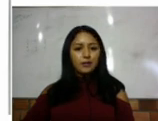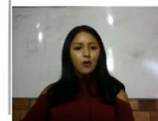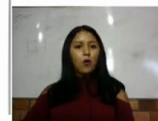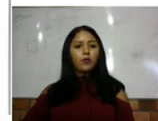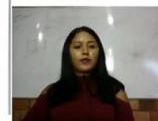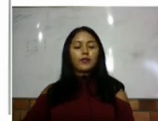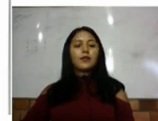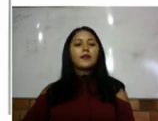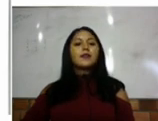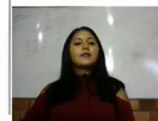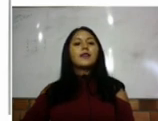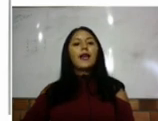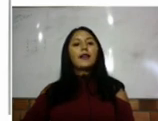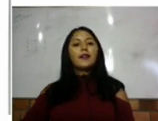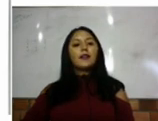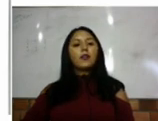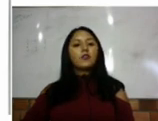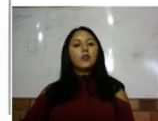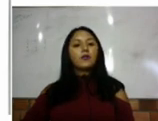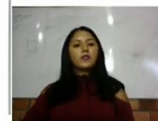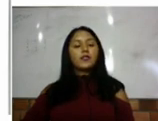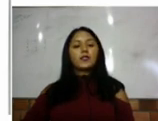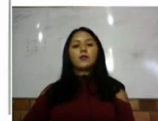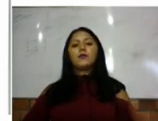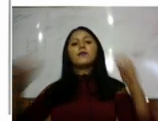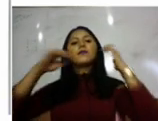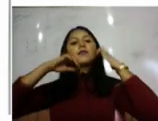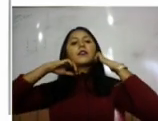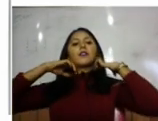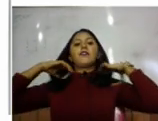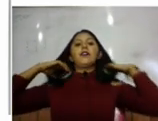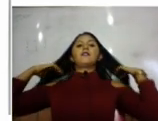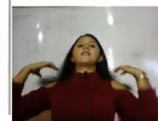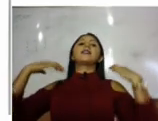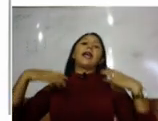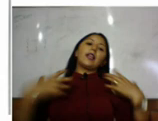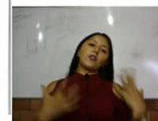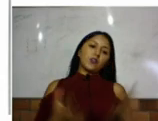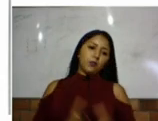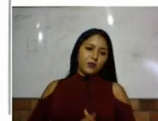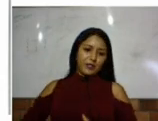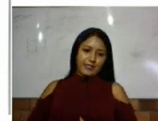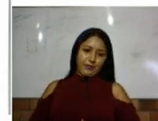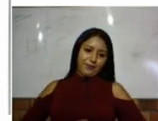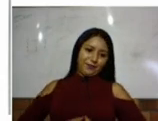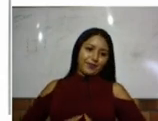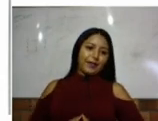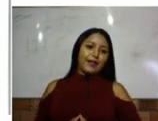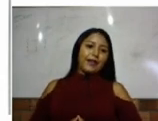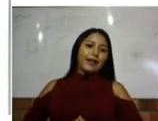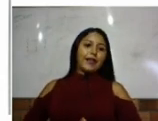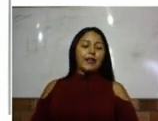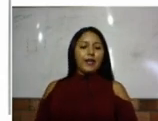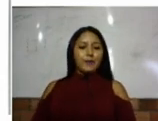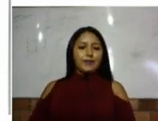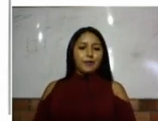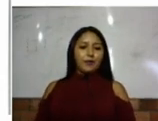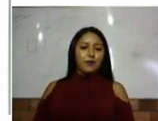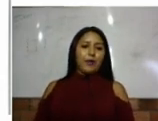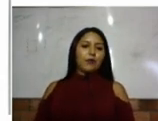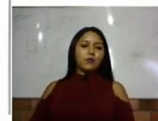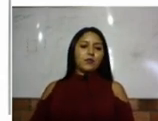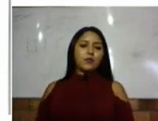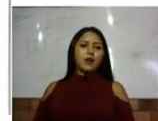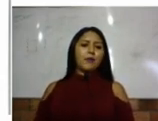após terminar ontem se ela ligou estou muitíssimo ele falou assim ela gostou muito em cima e